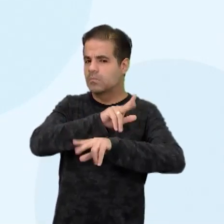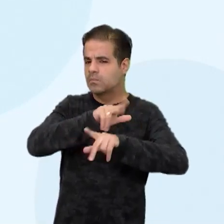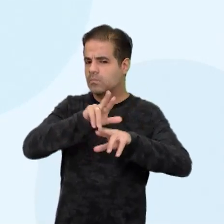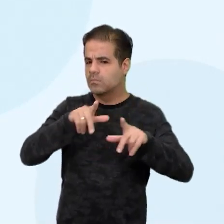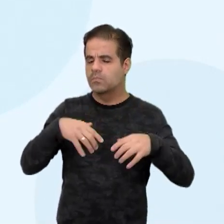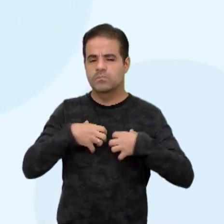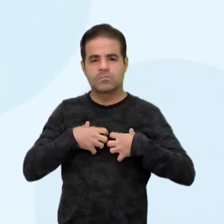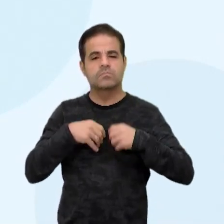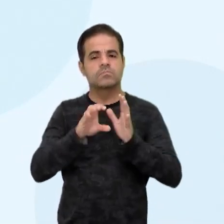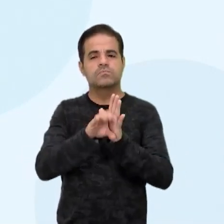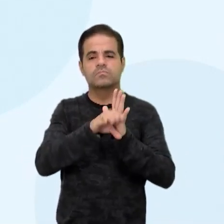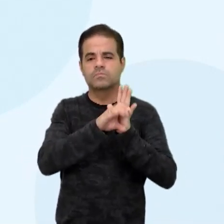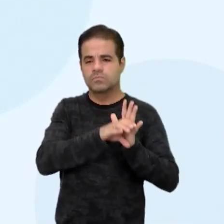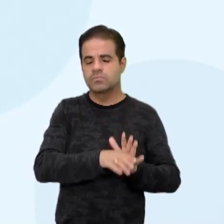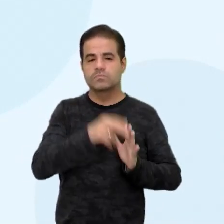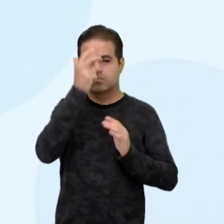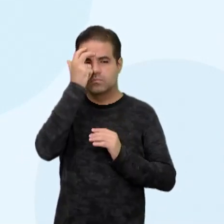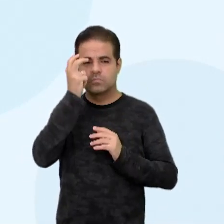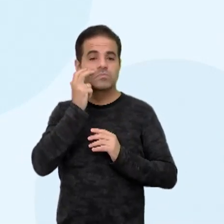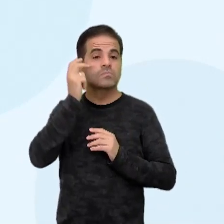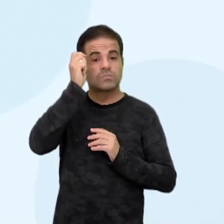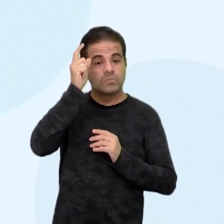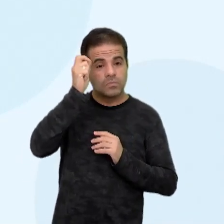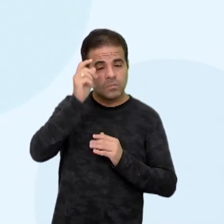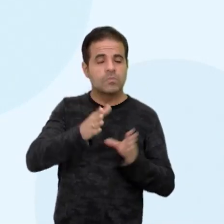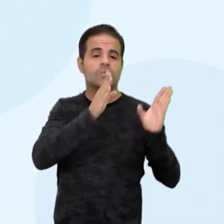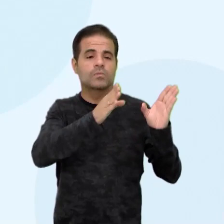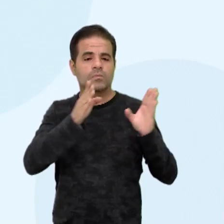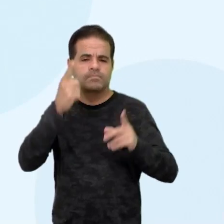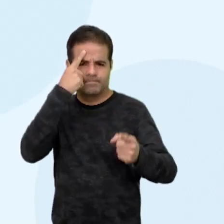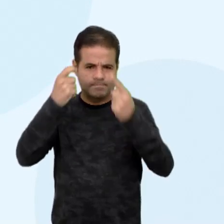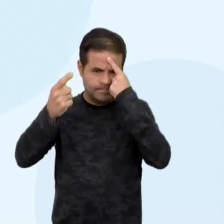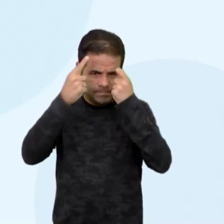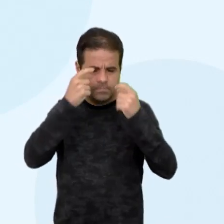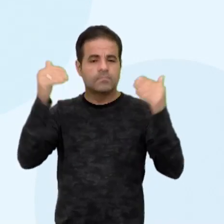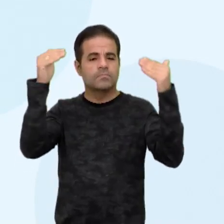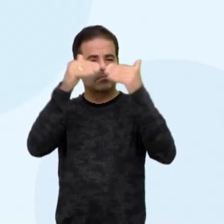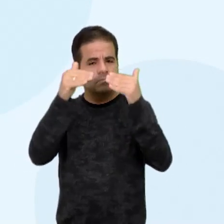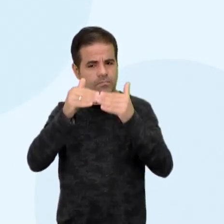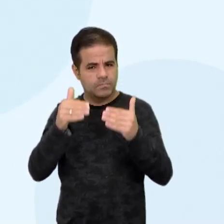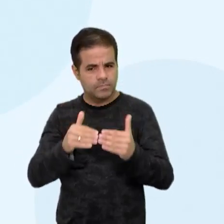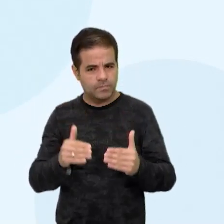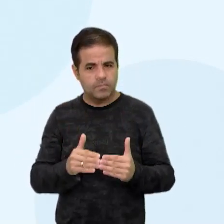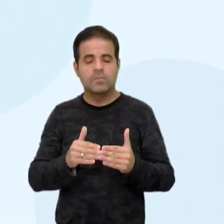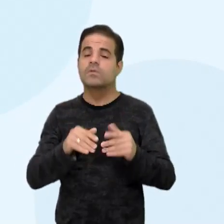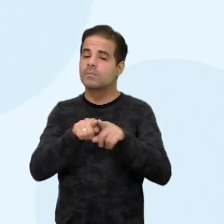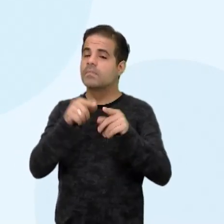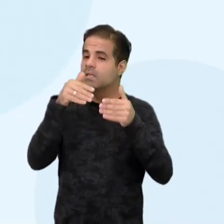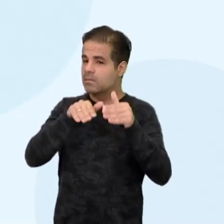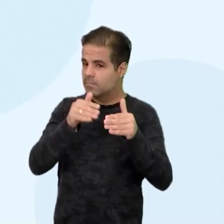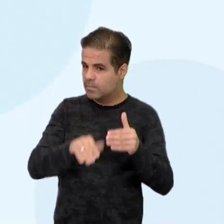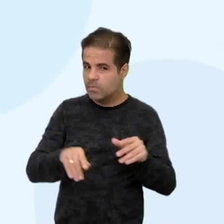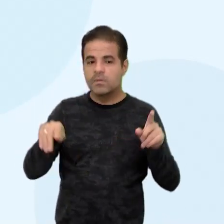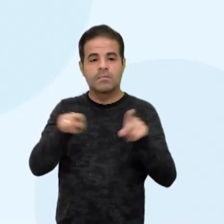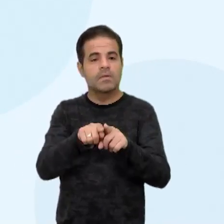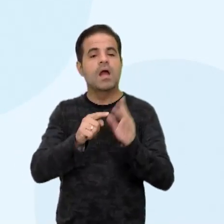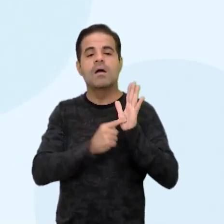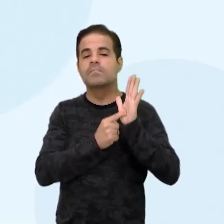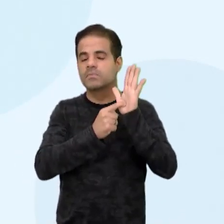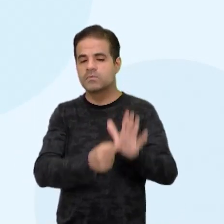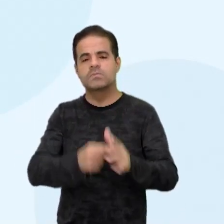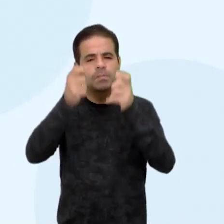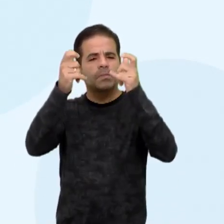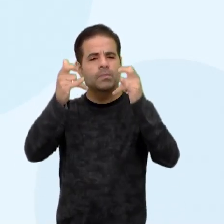do conceito de cultura. Organizamos as ideias concordantes e discordantes sobre ela e